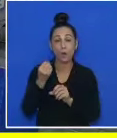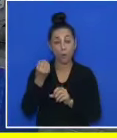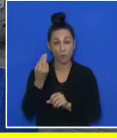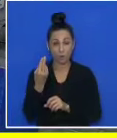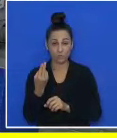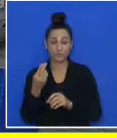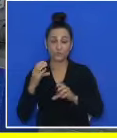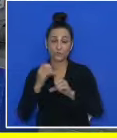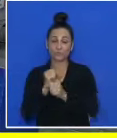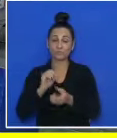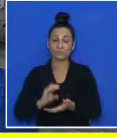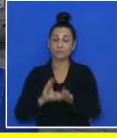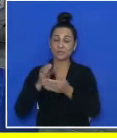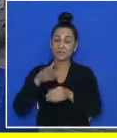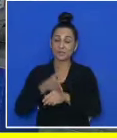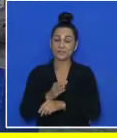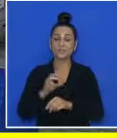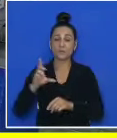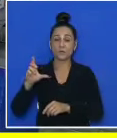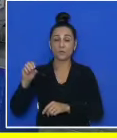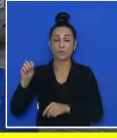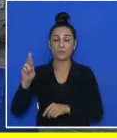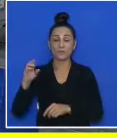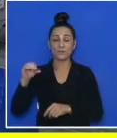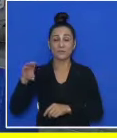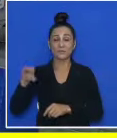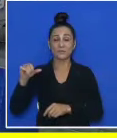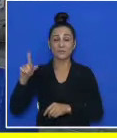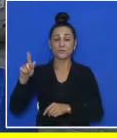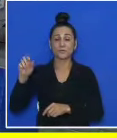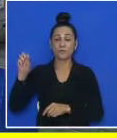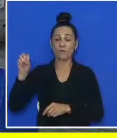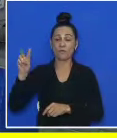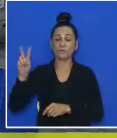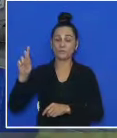prêmio está acumulado acessando loterias.caixa.gov.br.